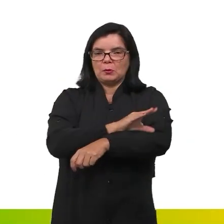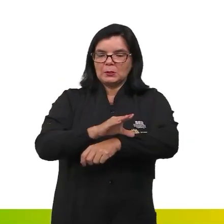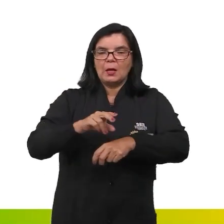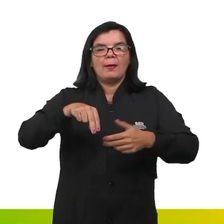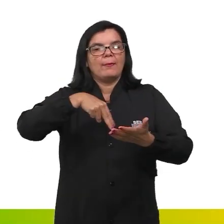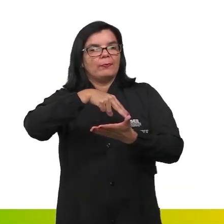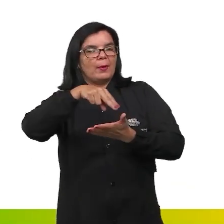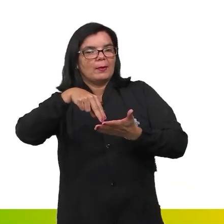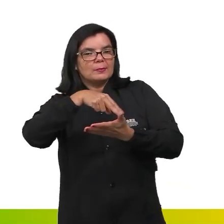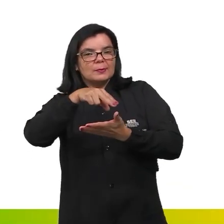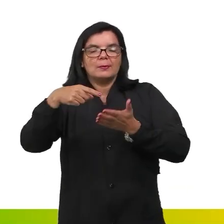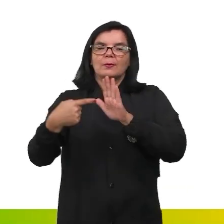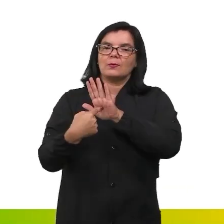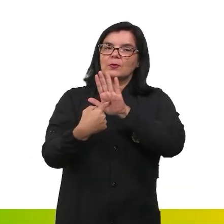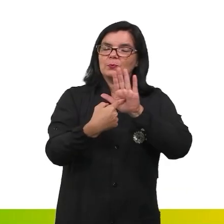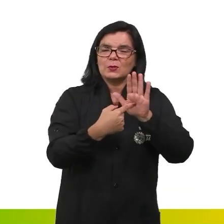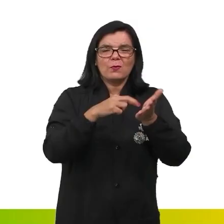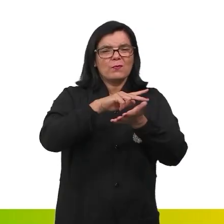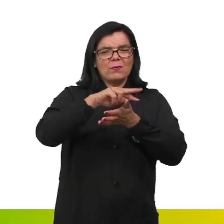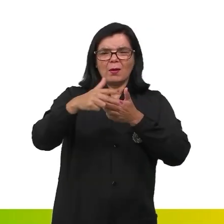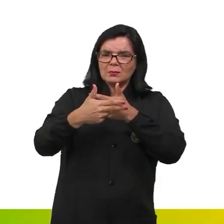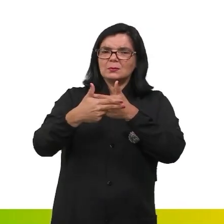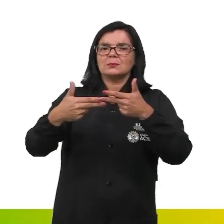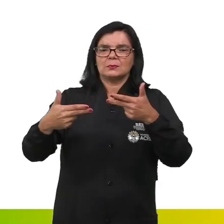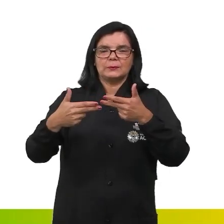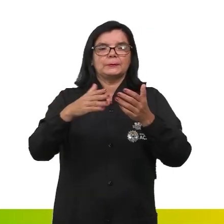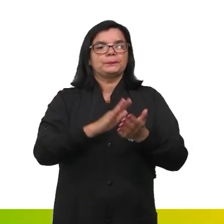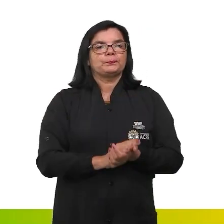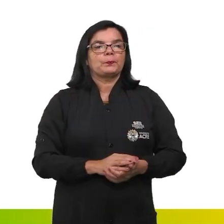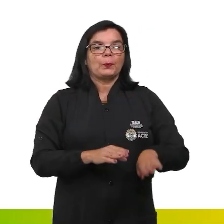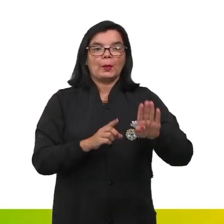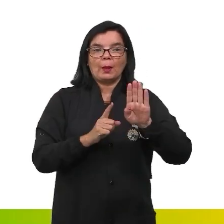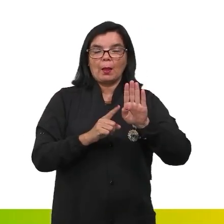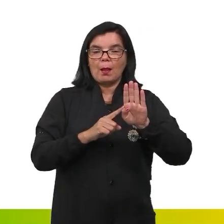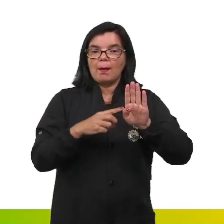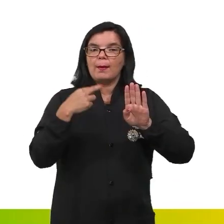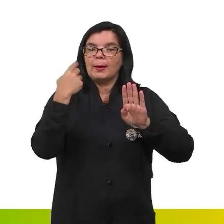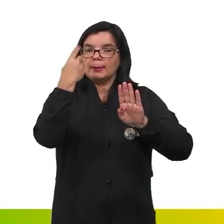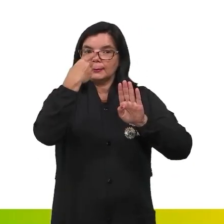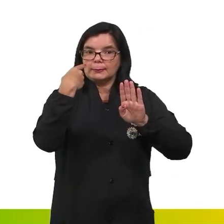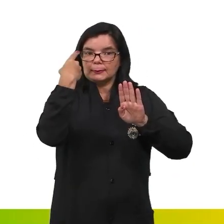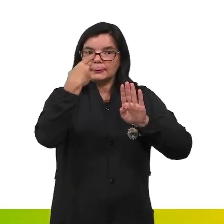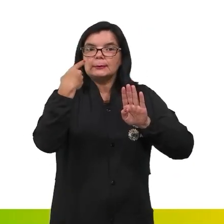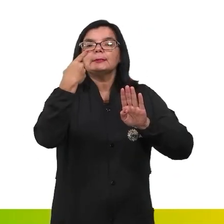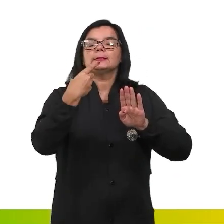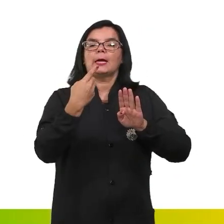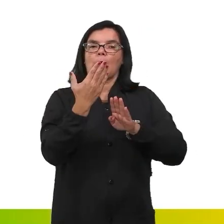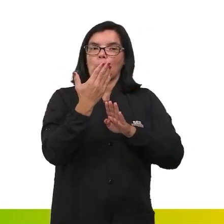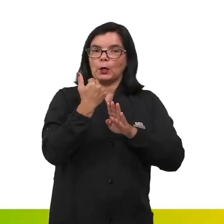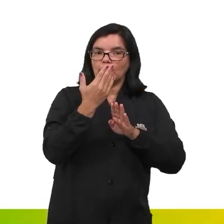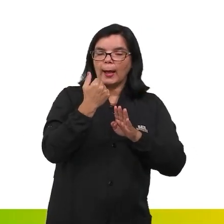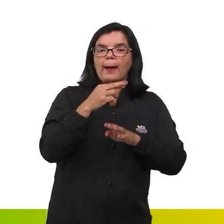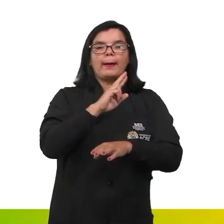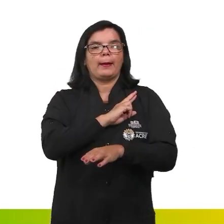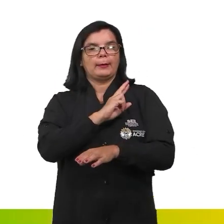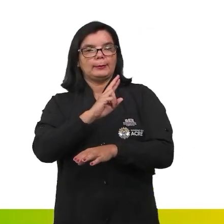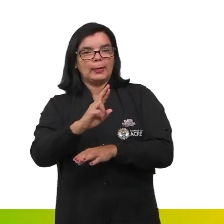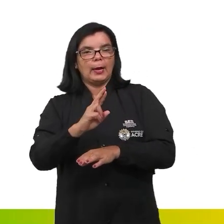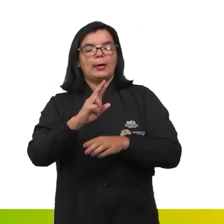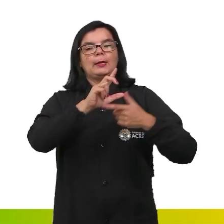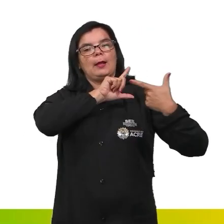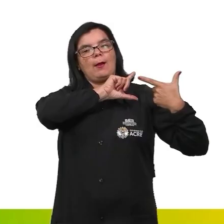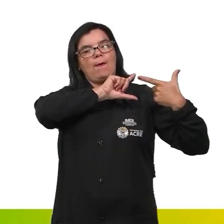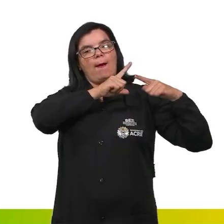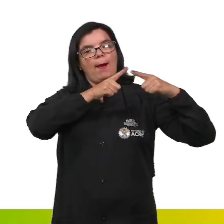as danças, tem as manifestações, tem muita coisa. B, a língua espanhola, a culinária,